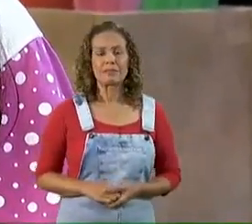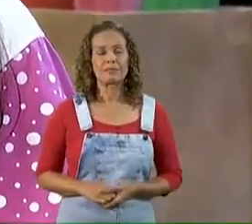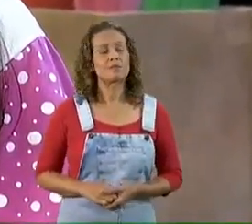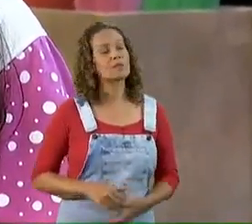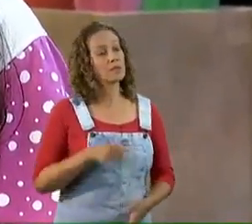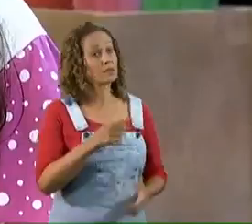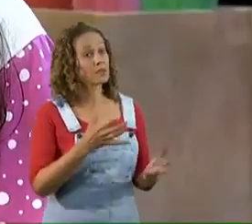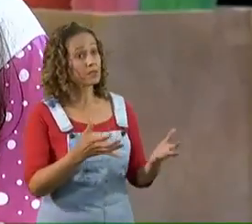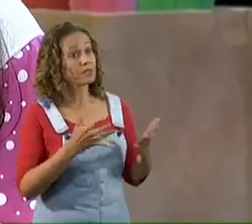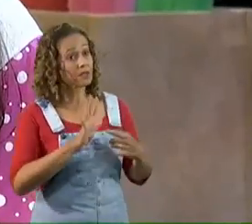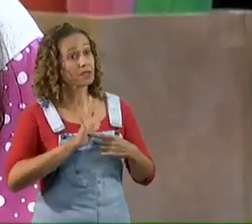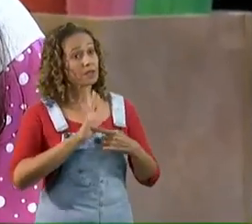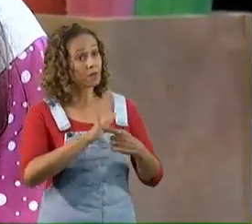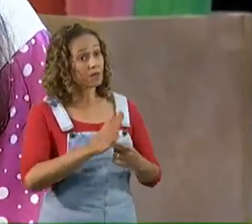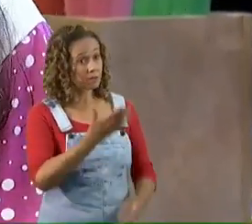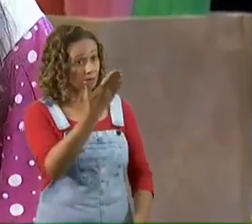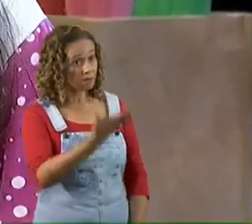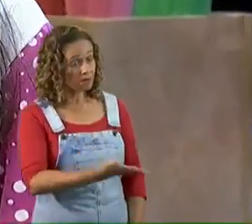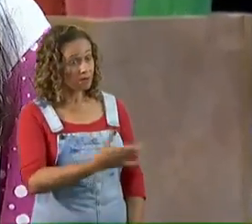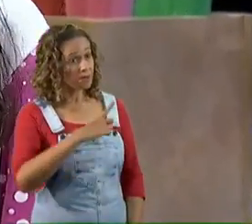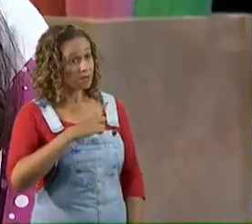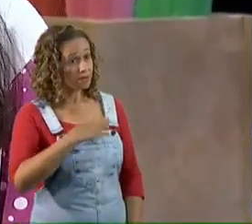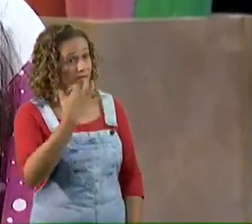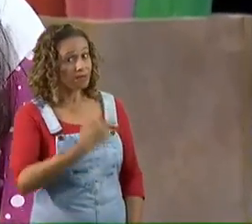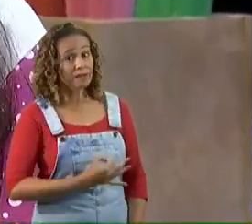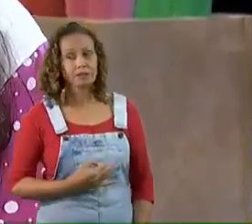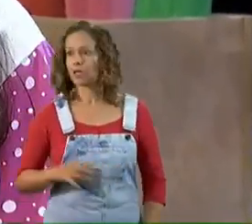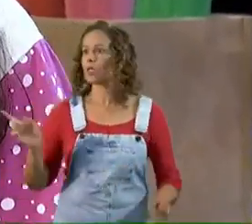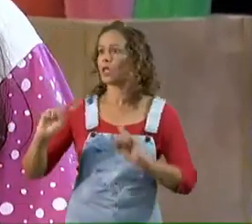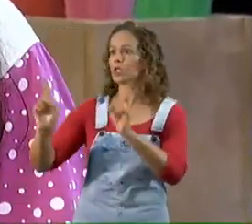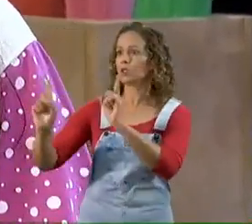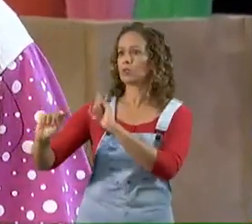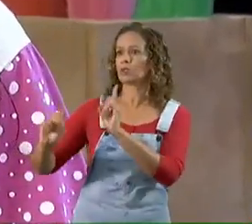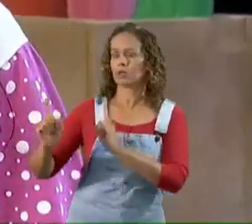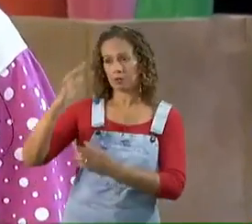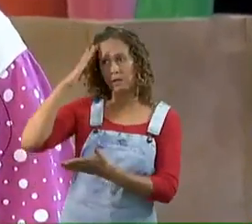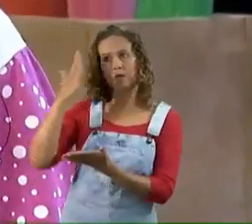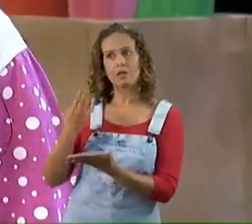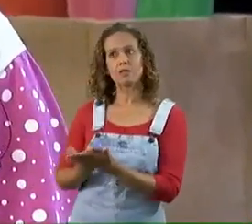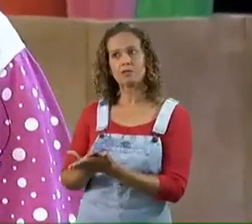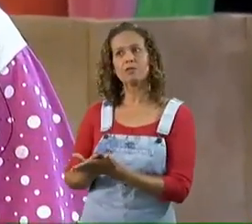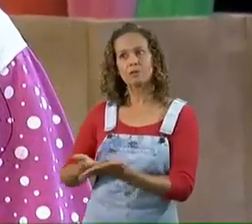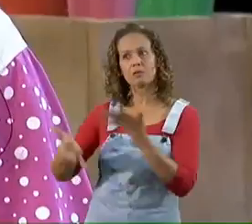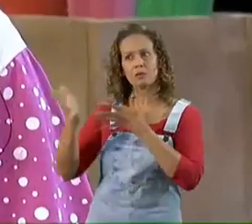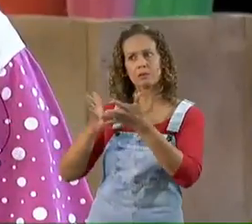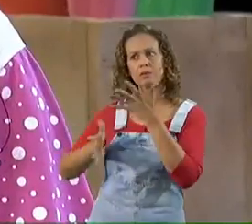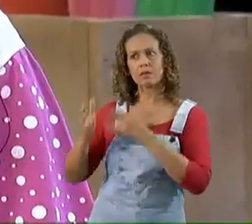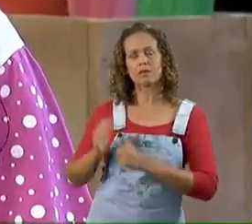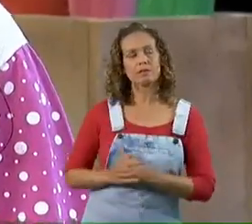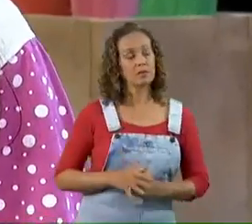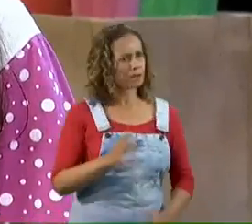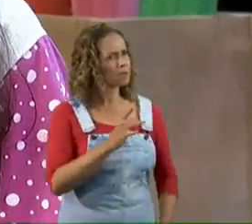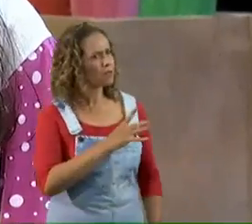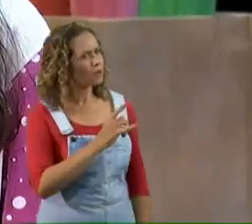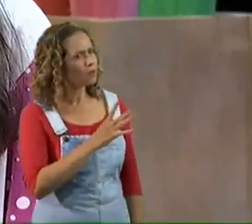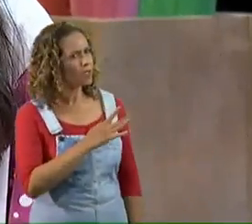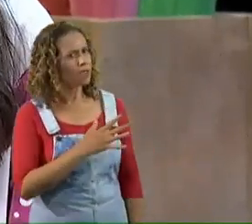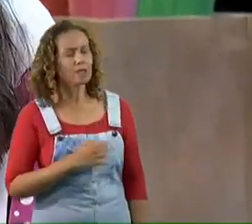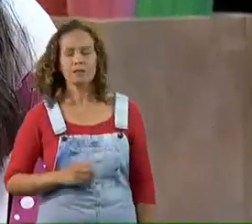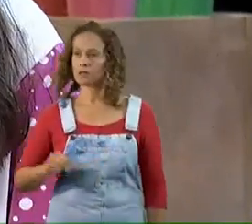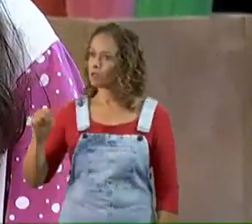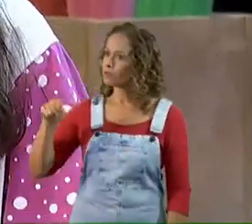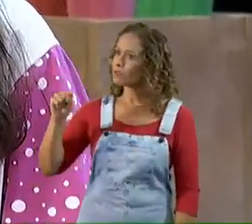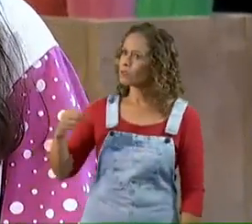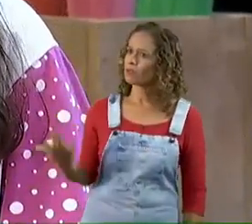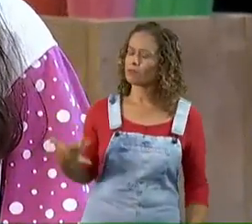Você quer que eu apareça para você ter certeza? Não, eu acredito só o senhor falando mesmo. Está com medo, Melissa? É claro, eu estava